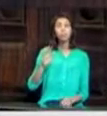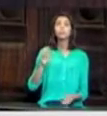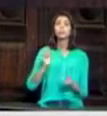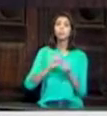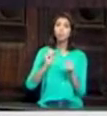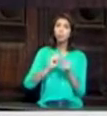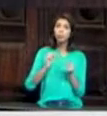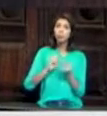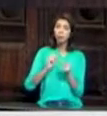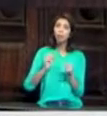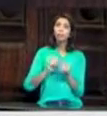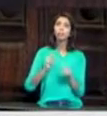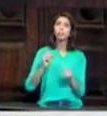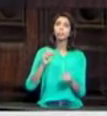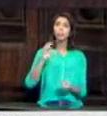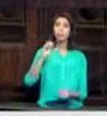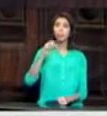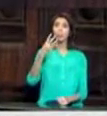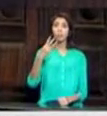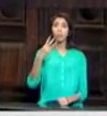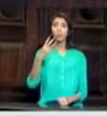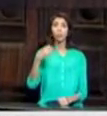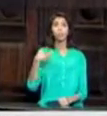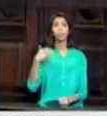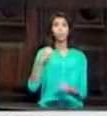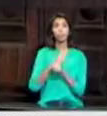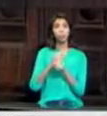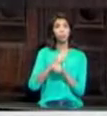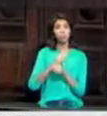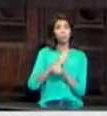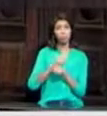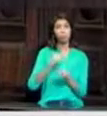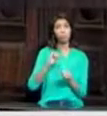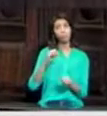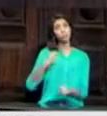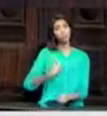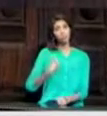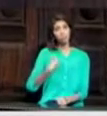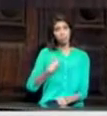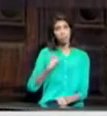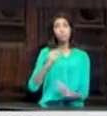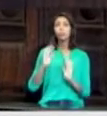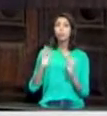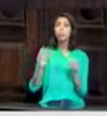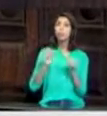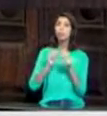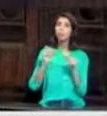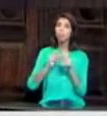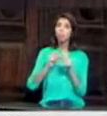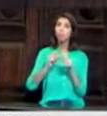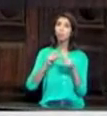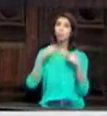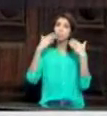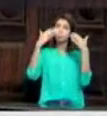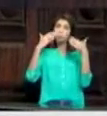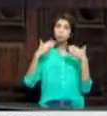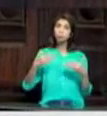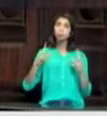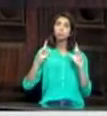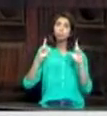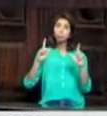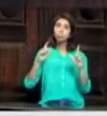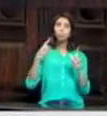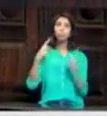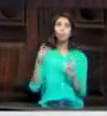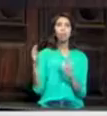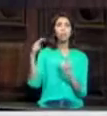teria completado 94 anos. E nós organizamos um painel que contou com a luxuosa conferência